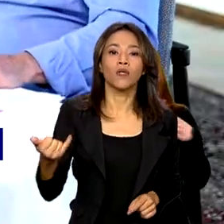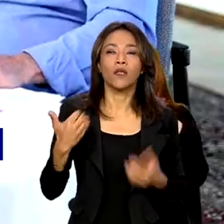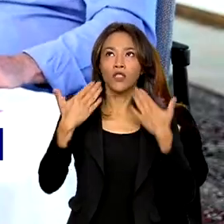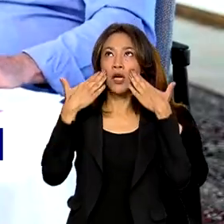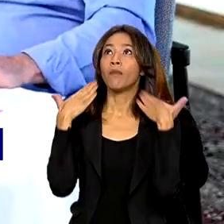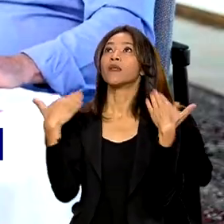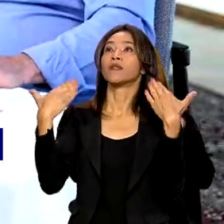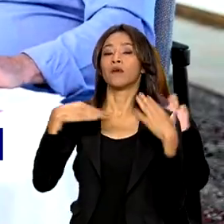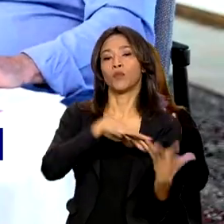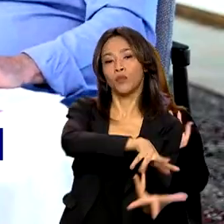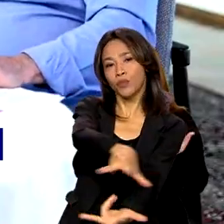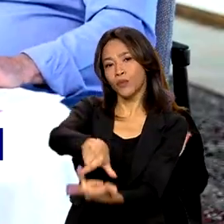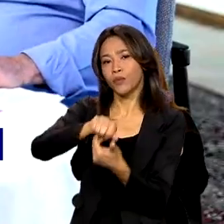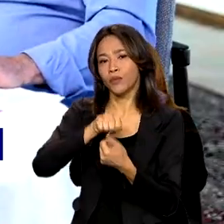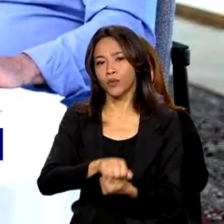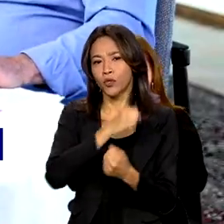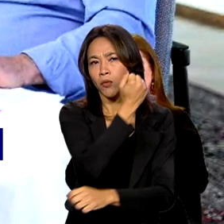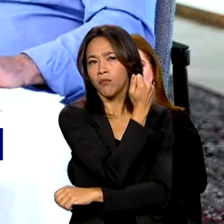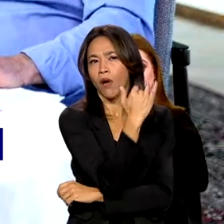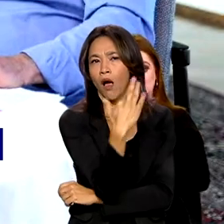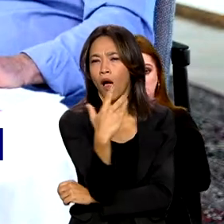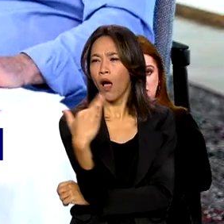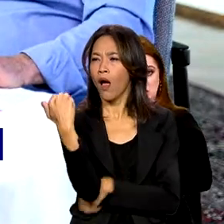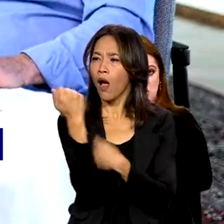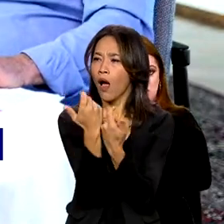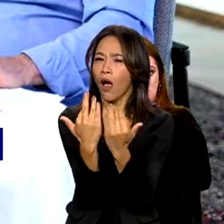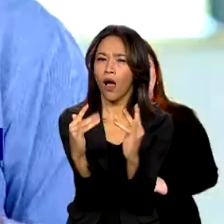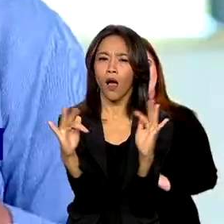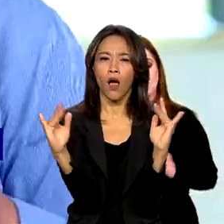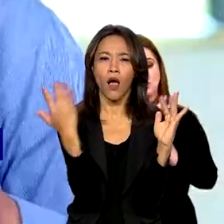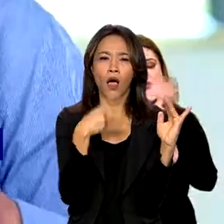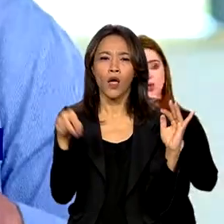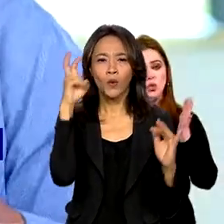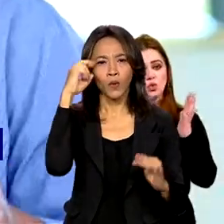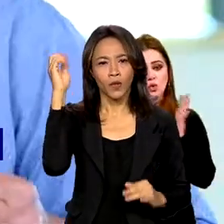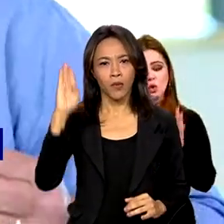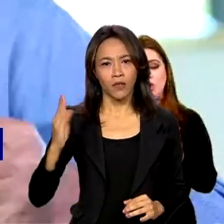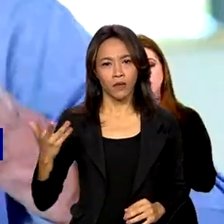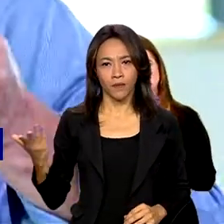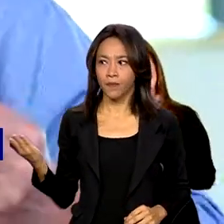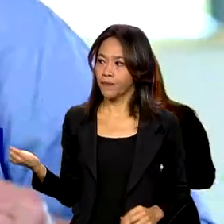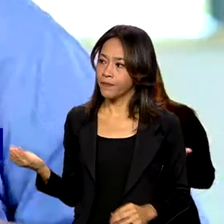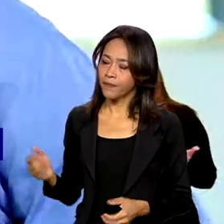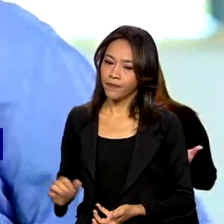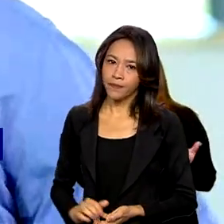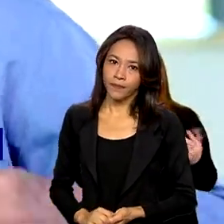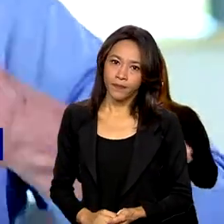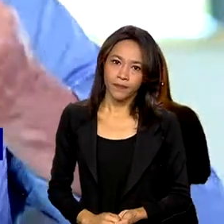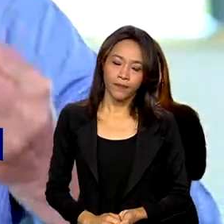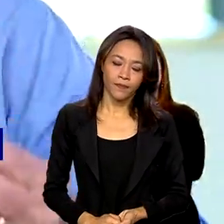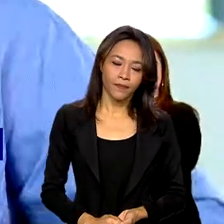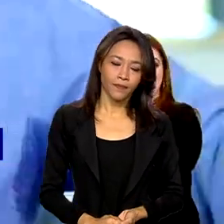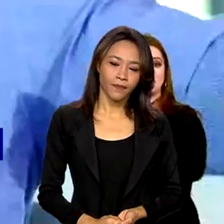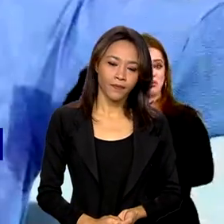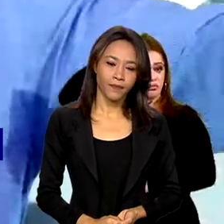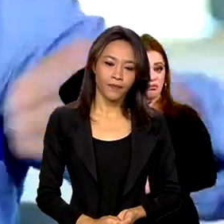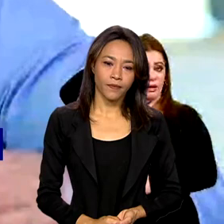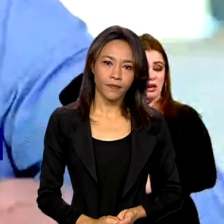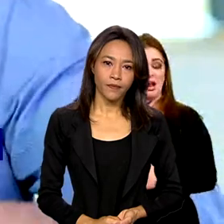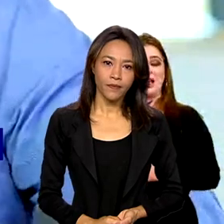ao mundo a diversidade ambiental e cultural brasileira eu quero que as pessoas que gostam da Amazônia